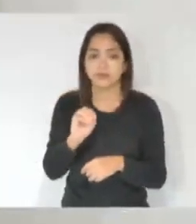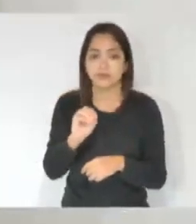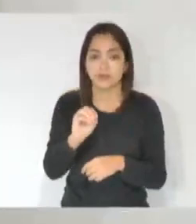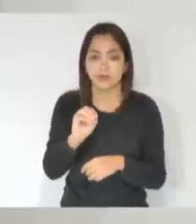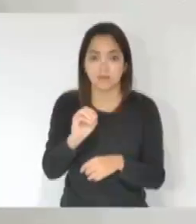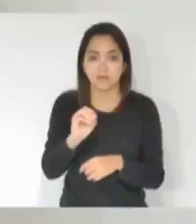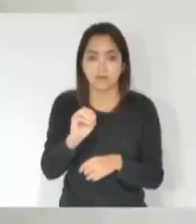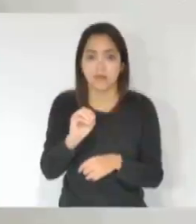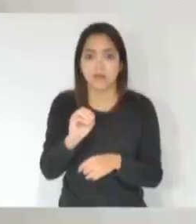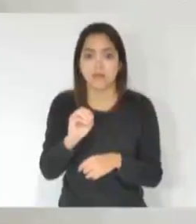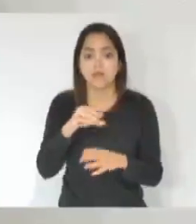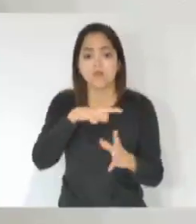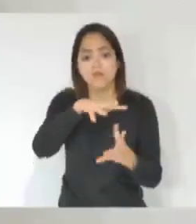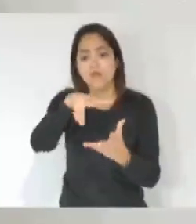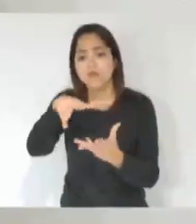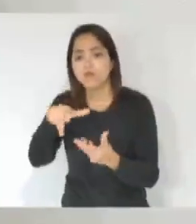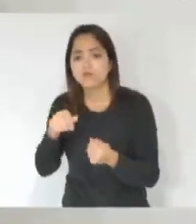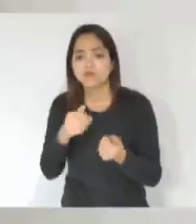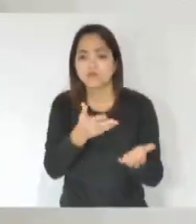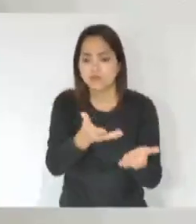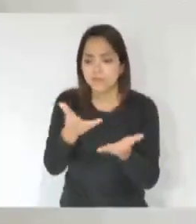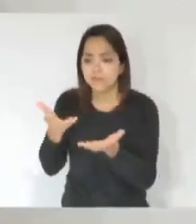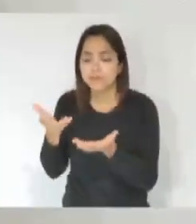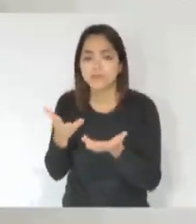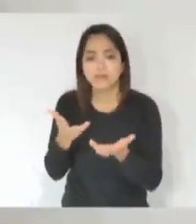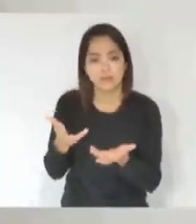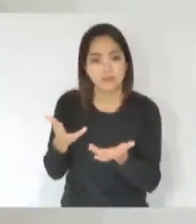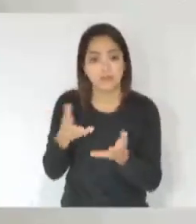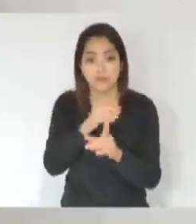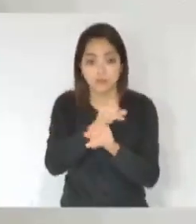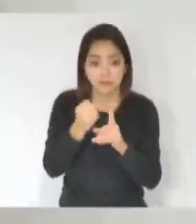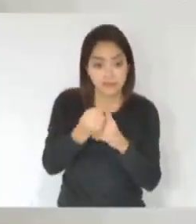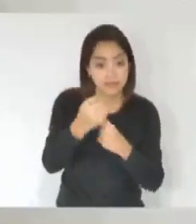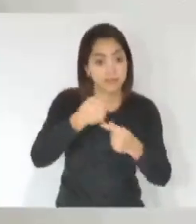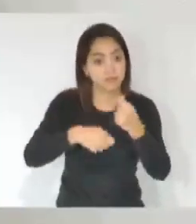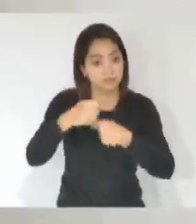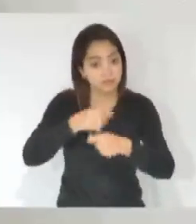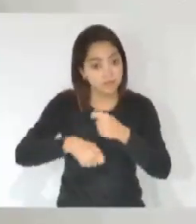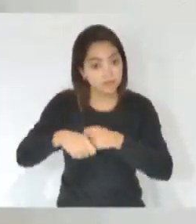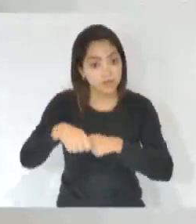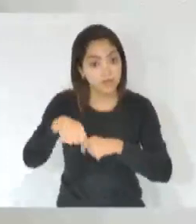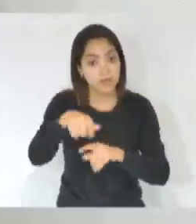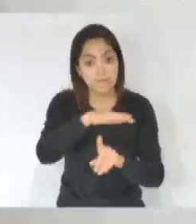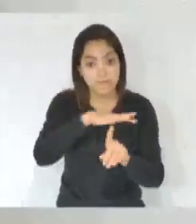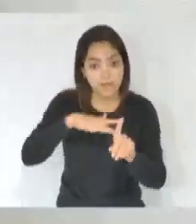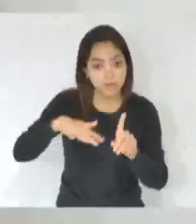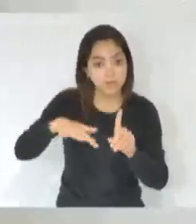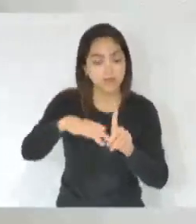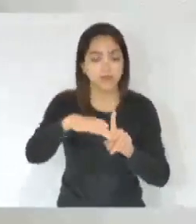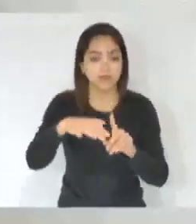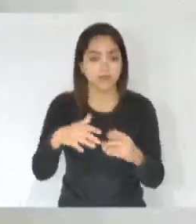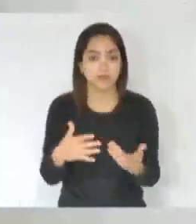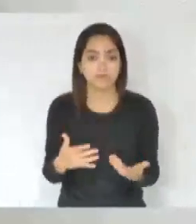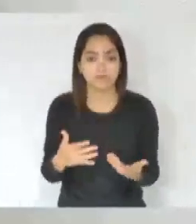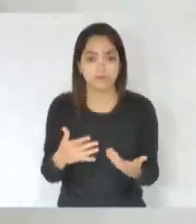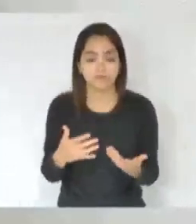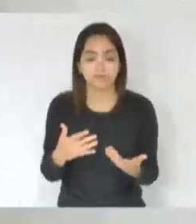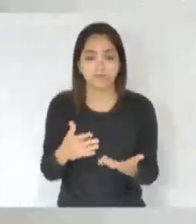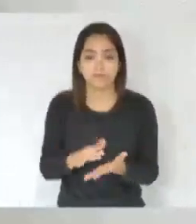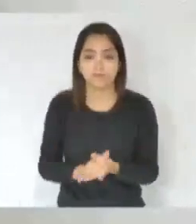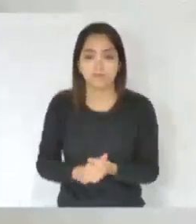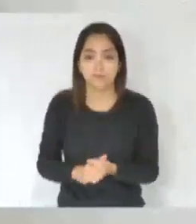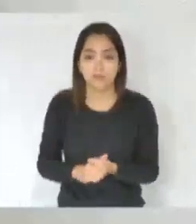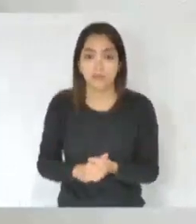O mundo que queremos, falando sobre sociedade, economia e meio ambiente. Bom,